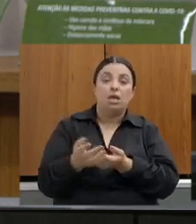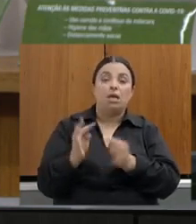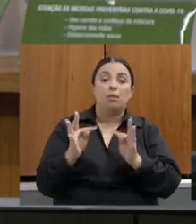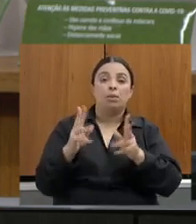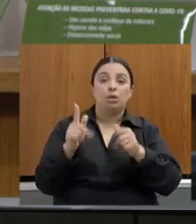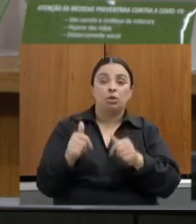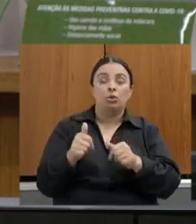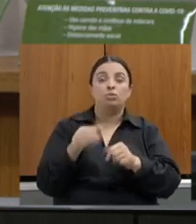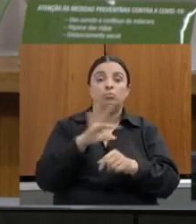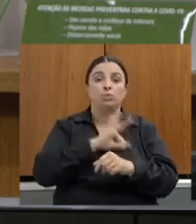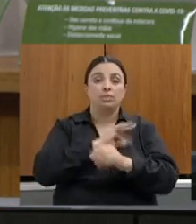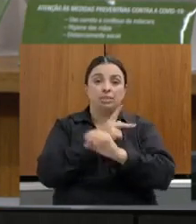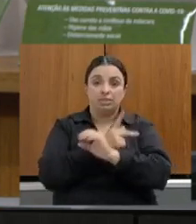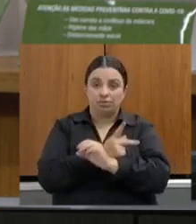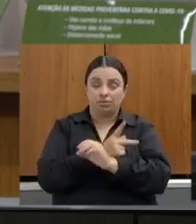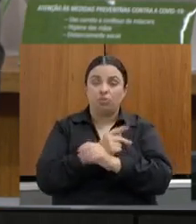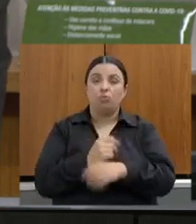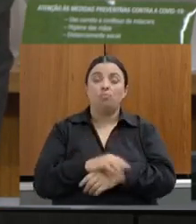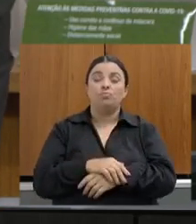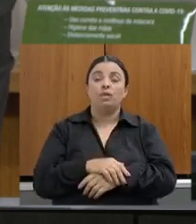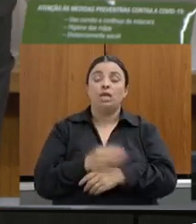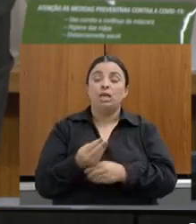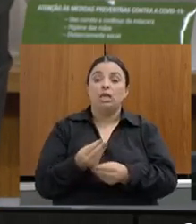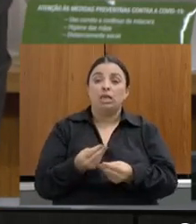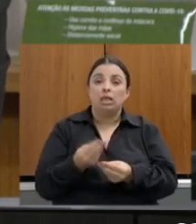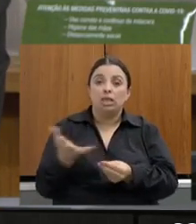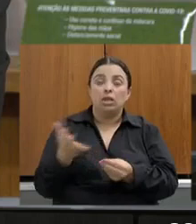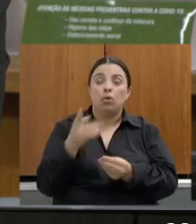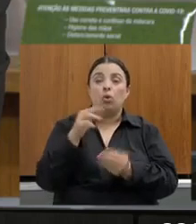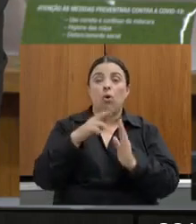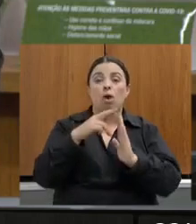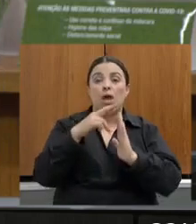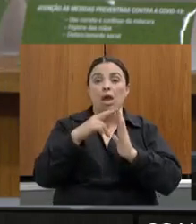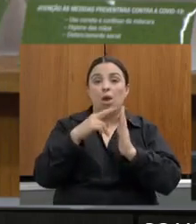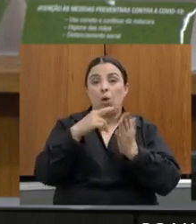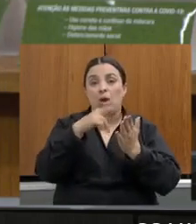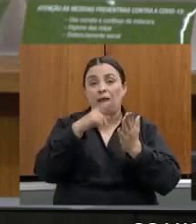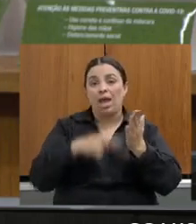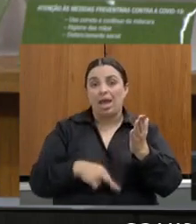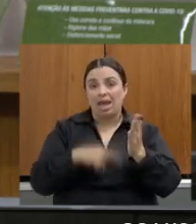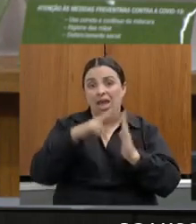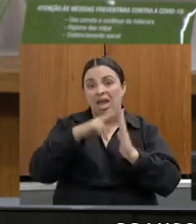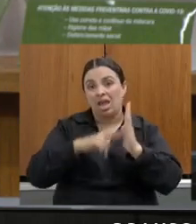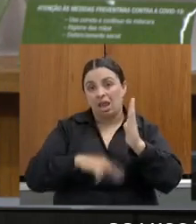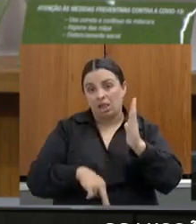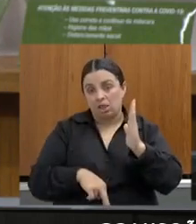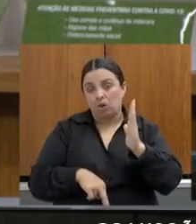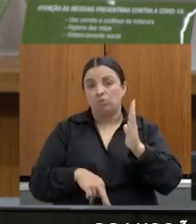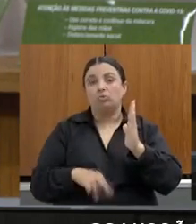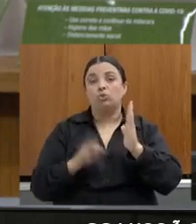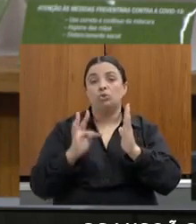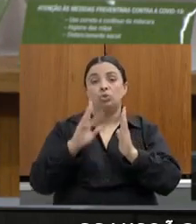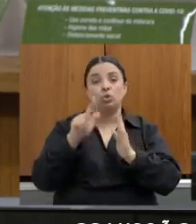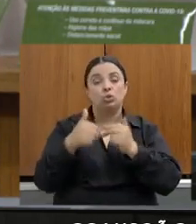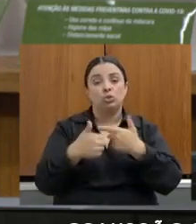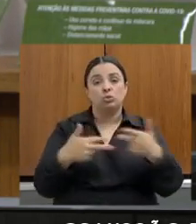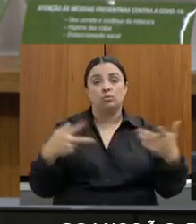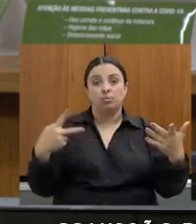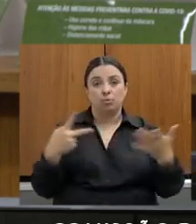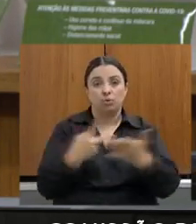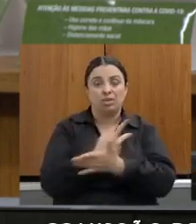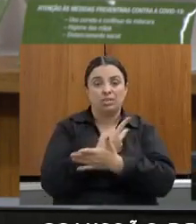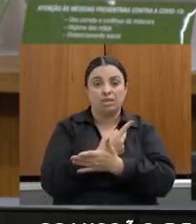civis é um relatório do que aconteceu ao longo desses três anos e meio